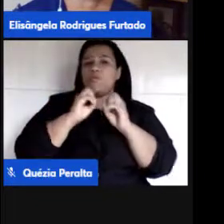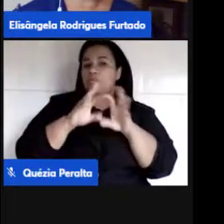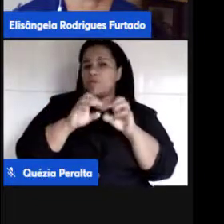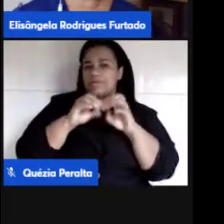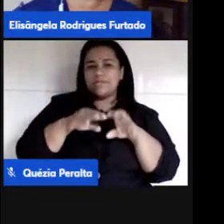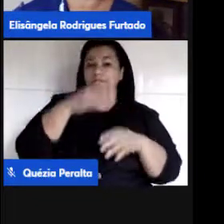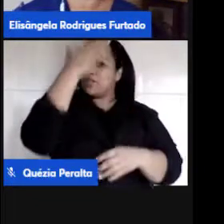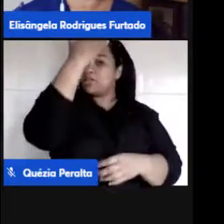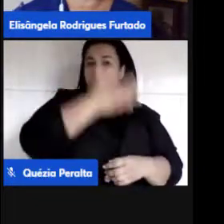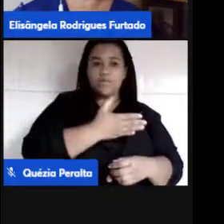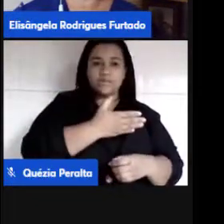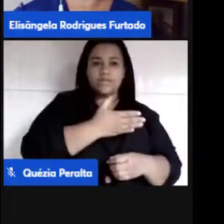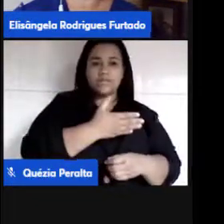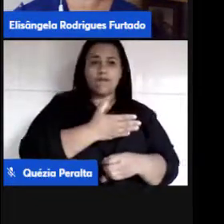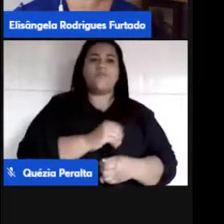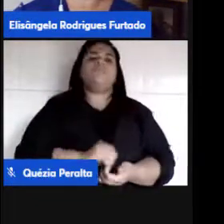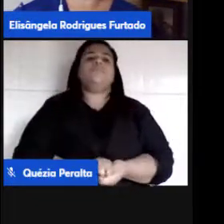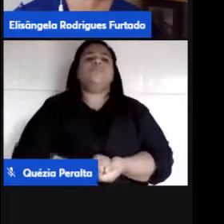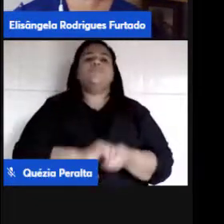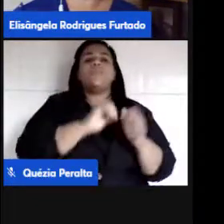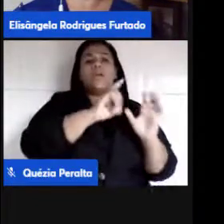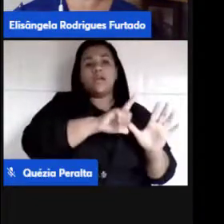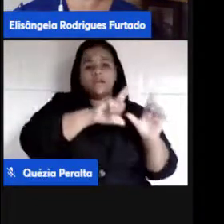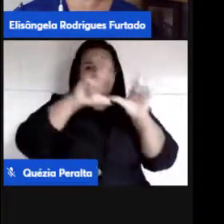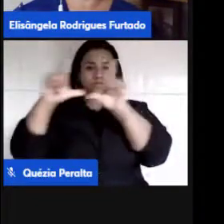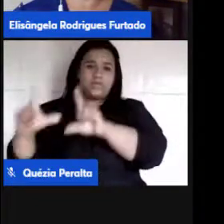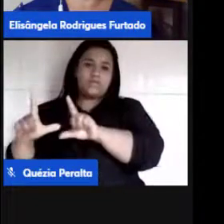atividades. Próximo slide.